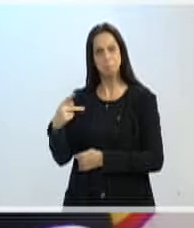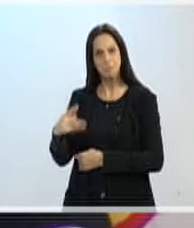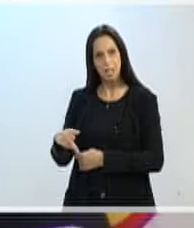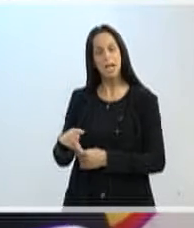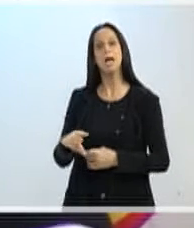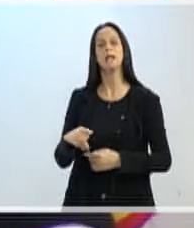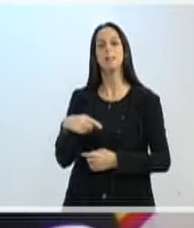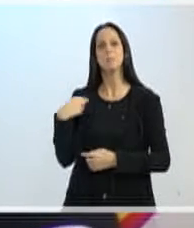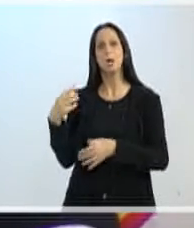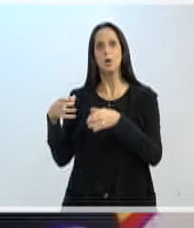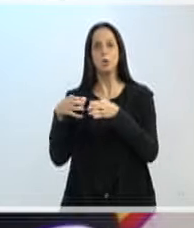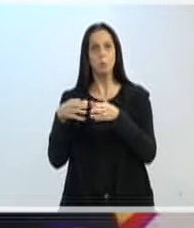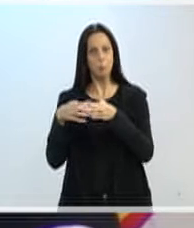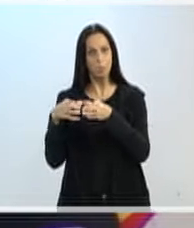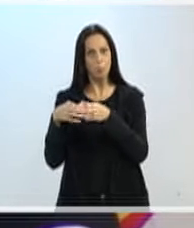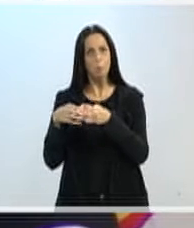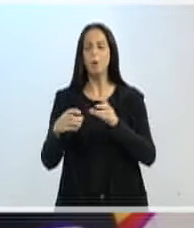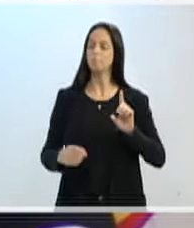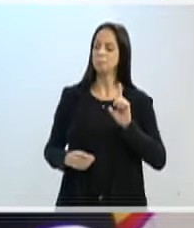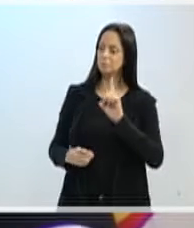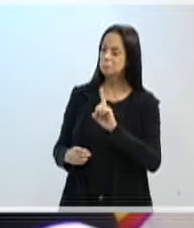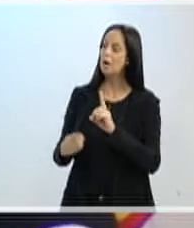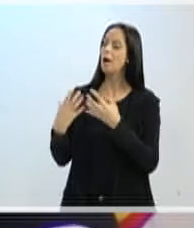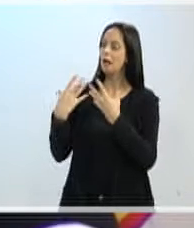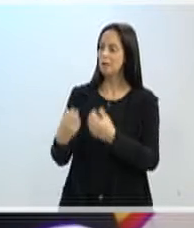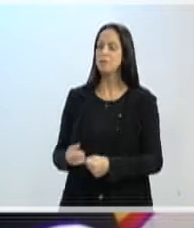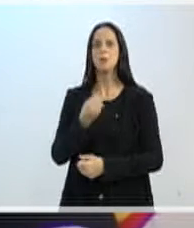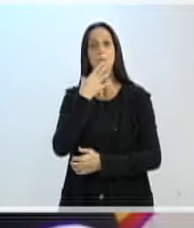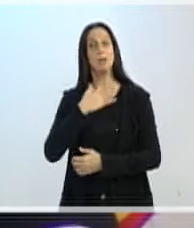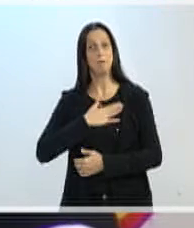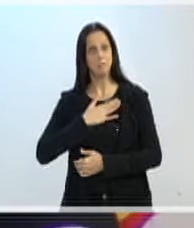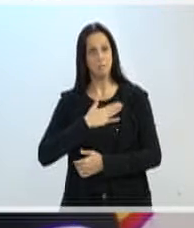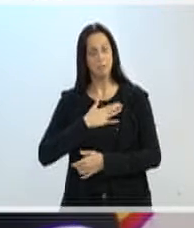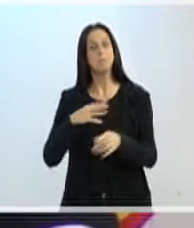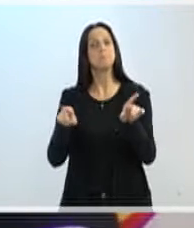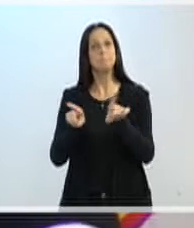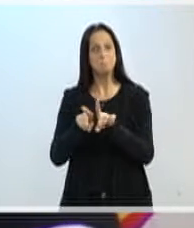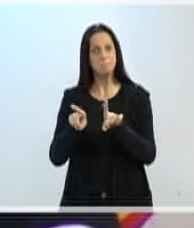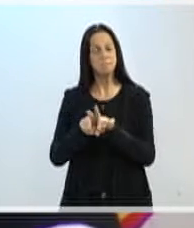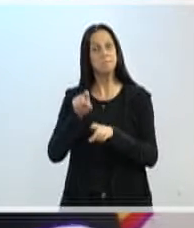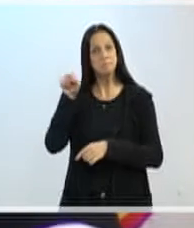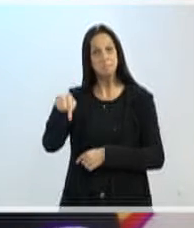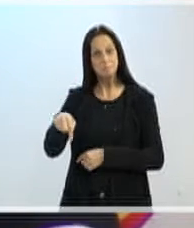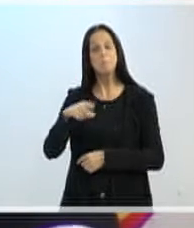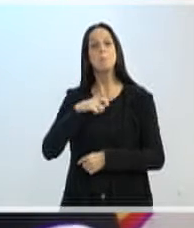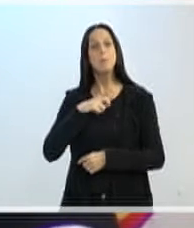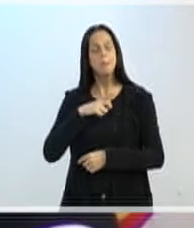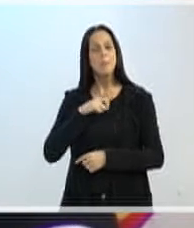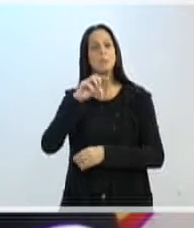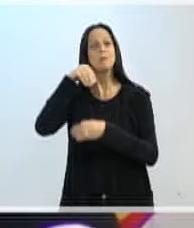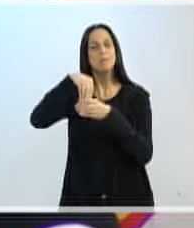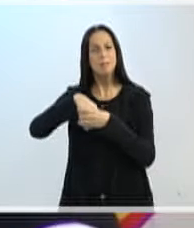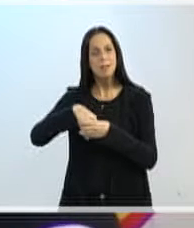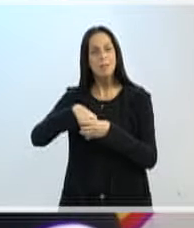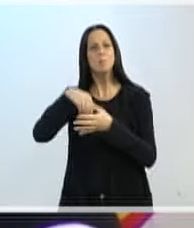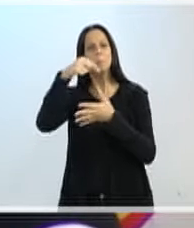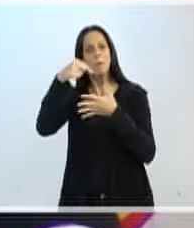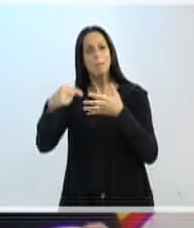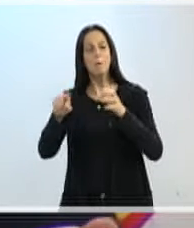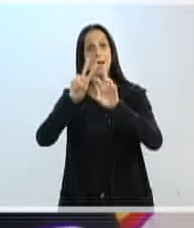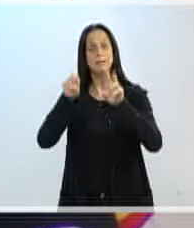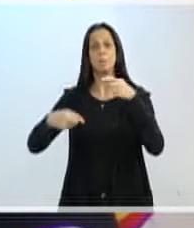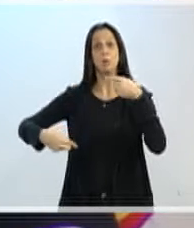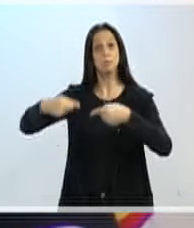pelo setor de transplantes de órgãos, na pessoa do Dr. Marcelo Nogara. Entre outros temas debatidos, um